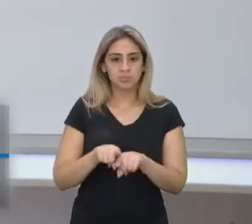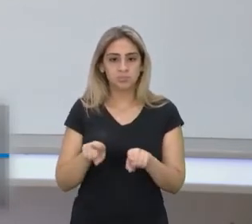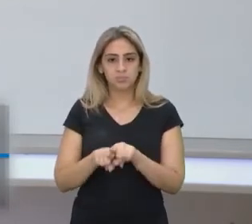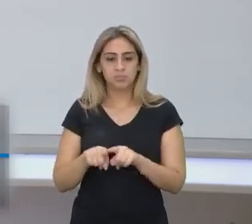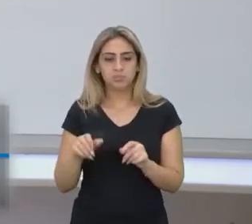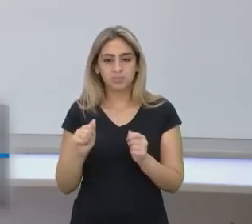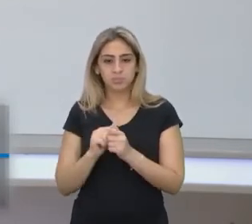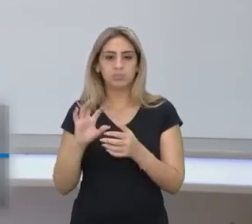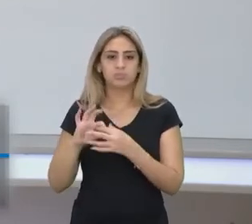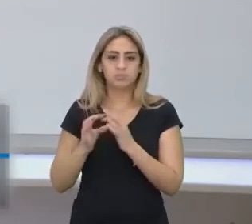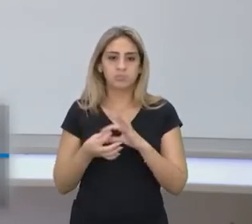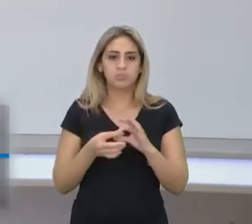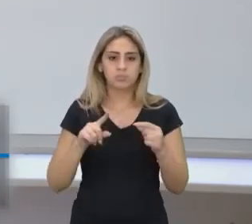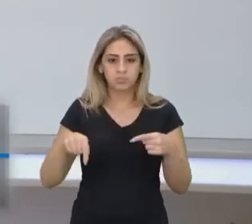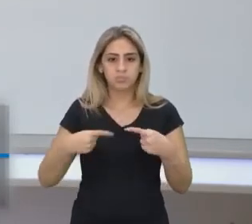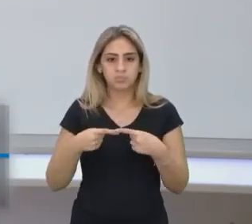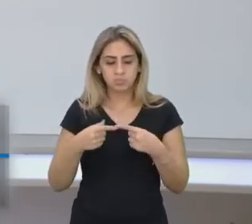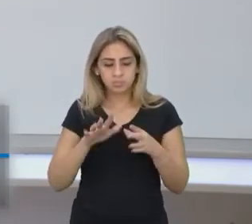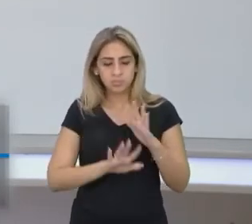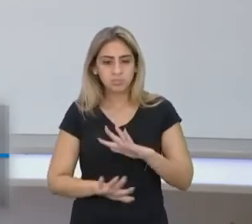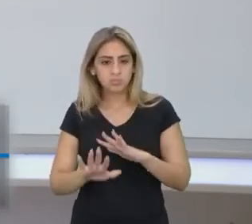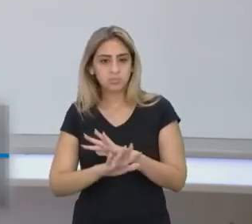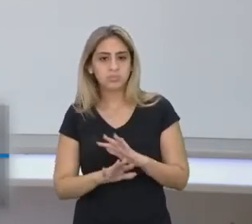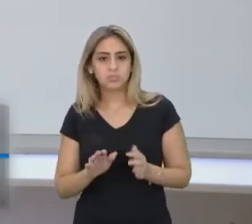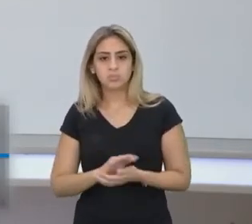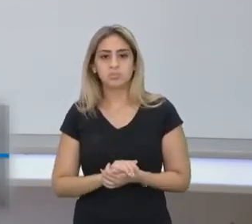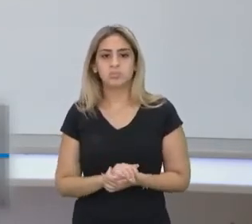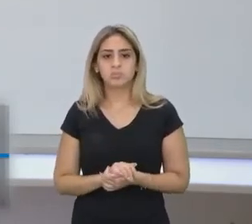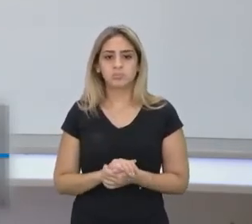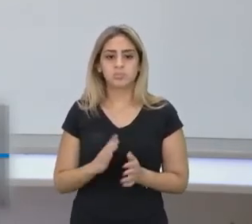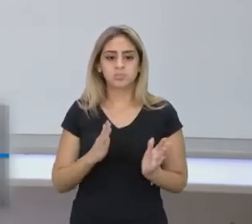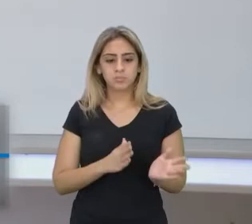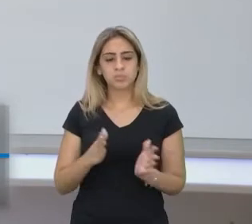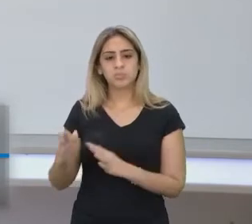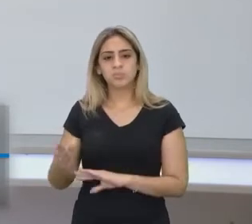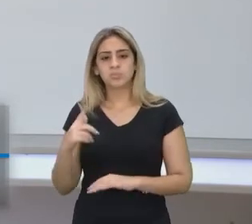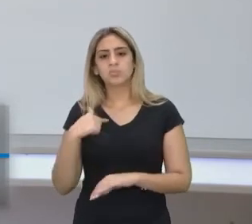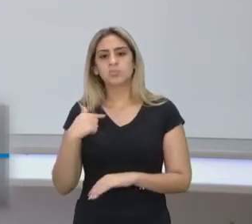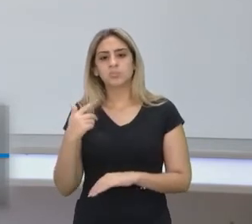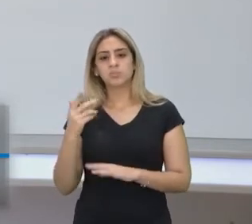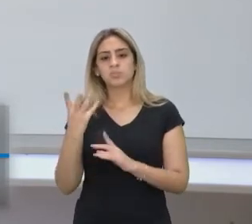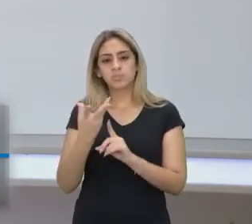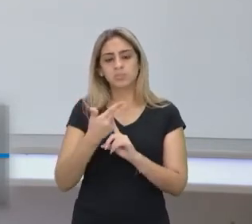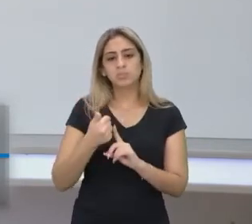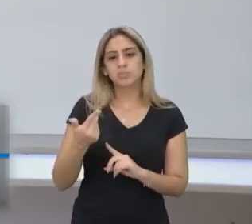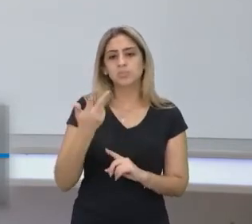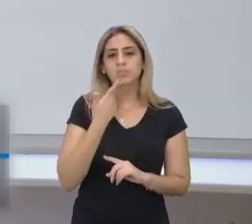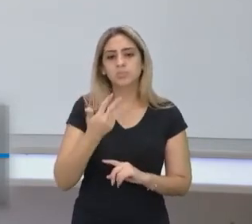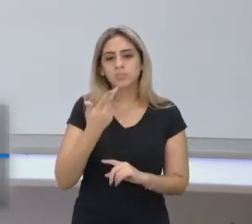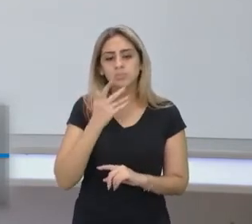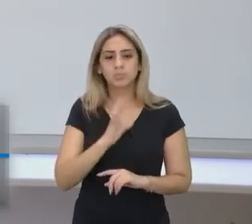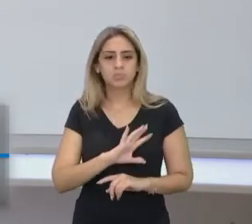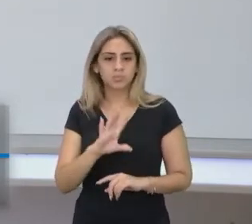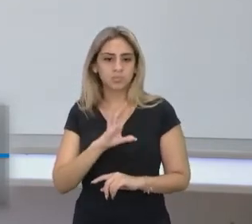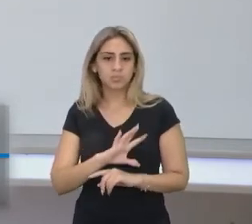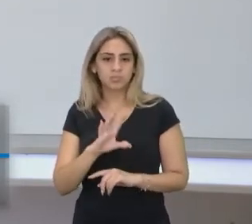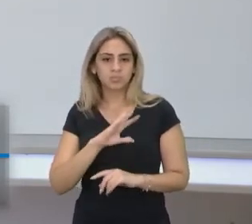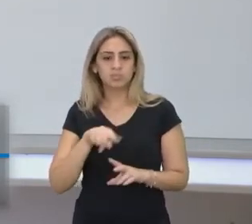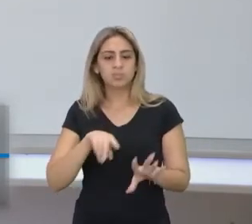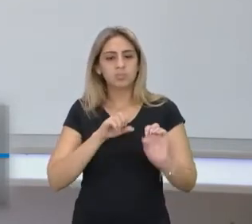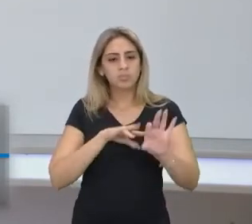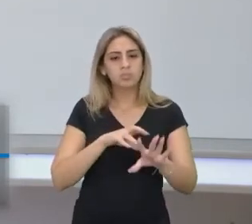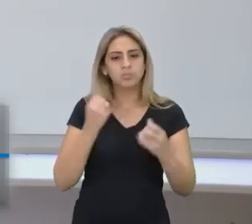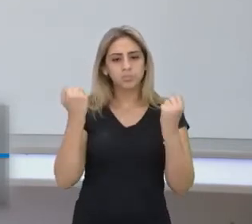em componentes ligados a essas áreas. Então, vocês vão ver ali a parte da arte, a parte da língua portuguesa, da